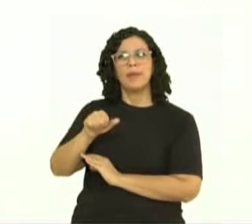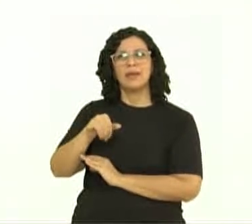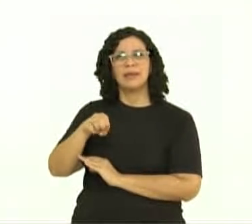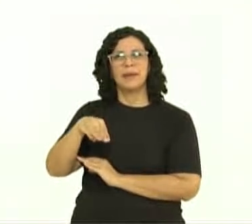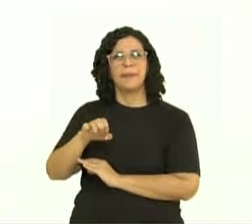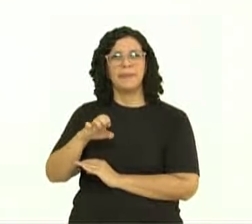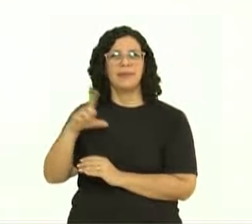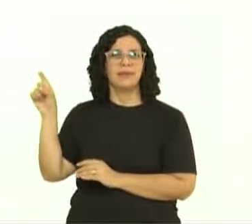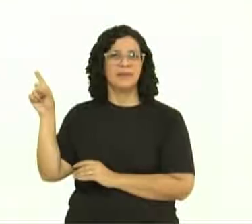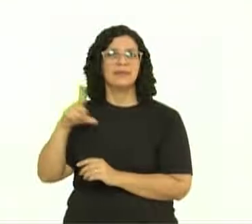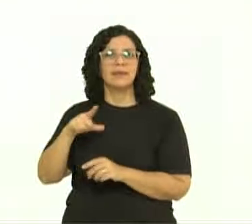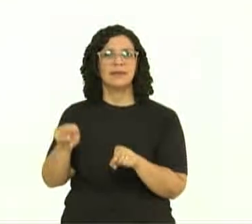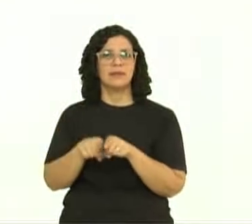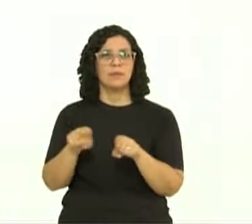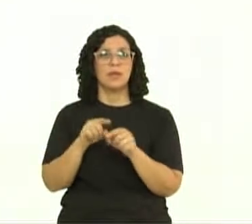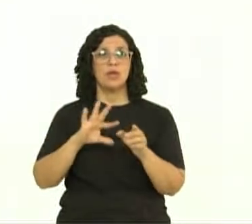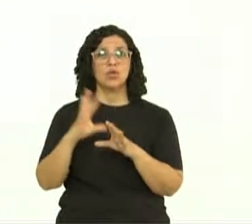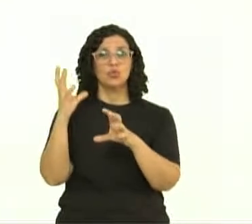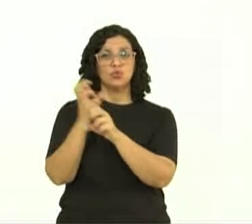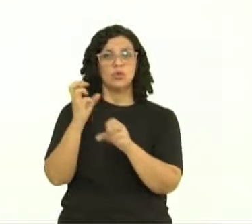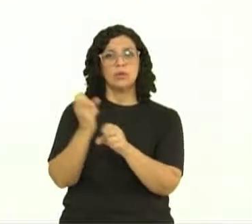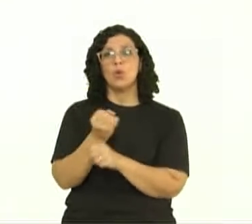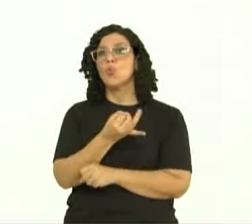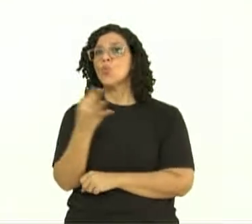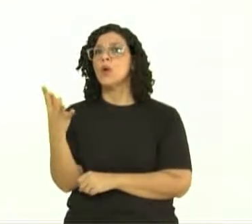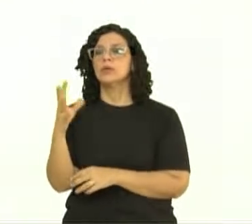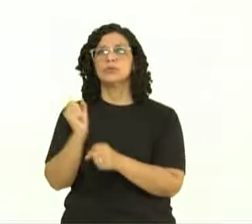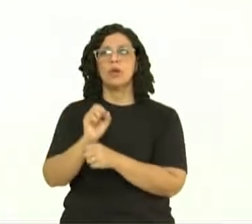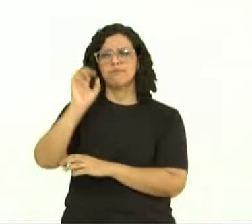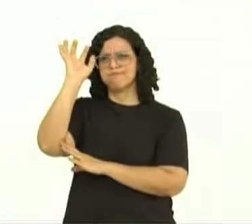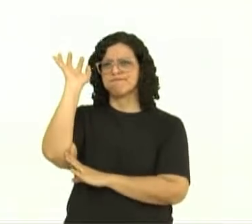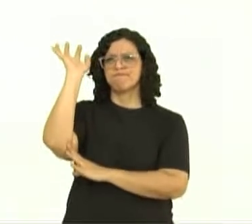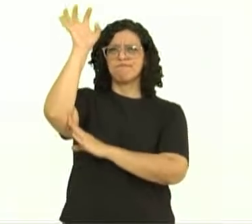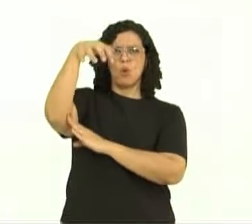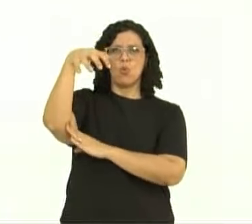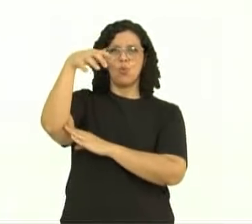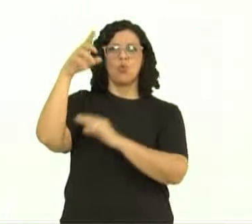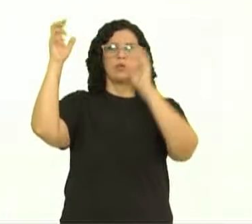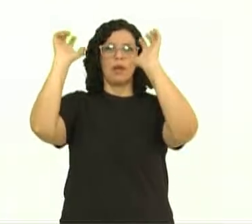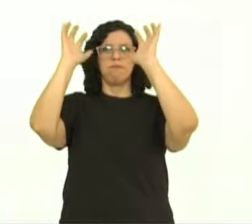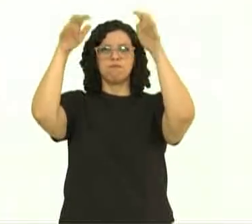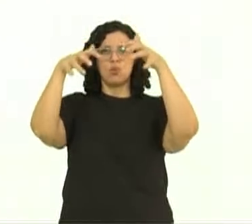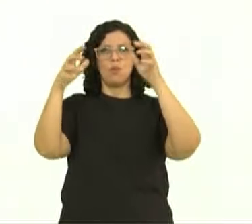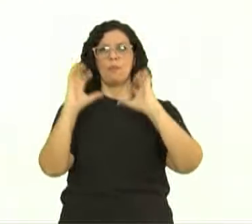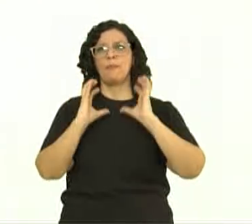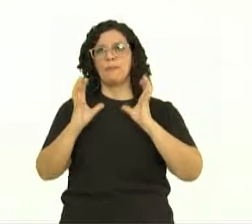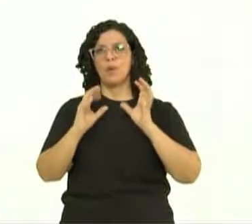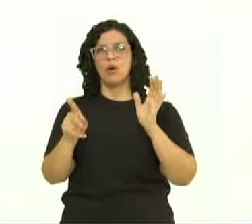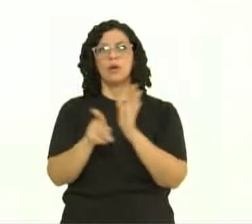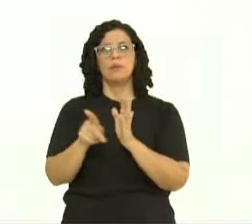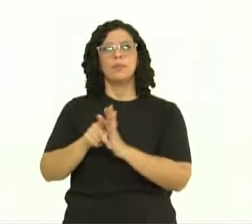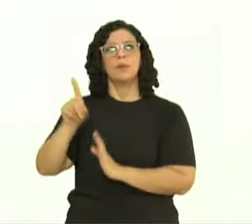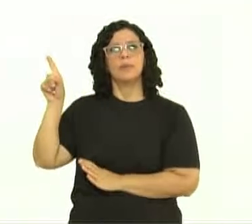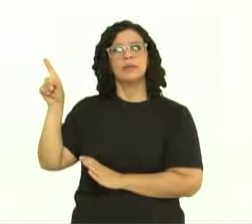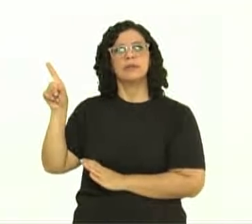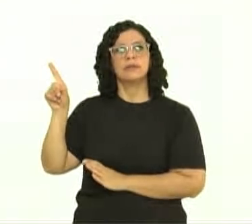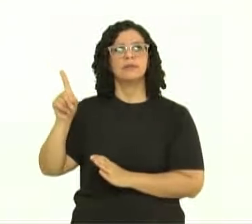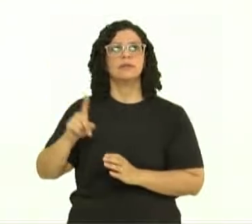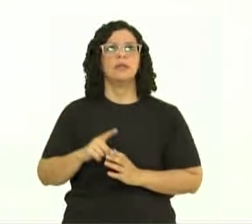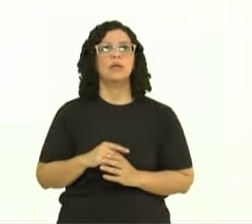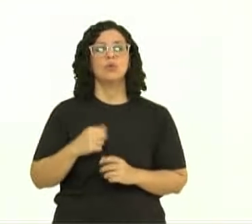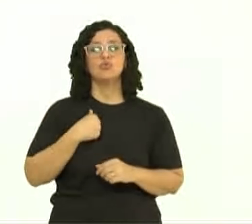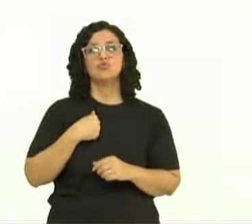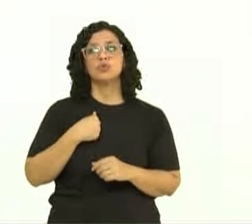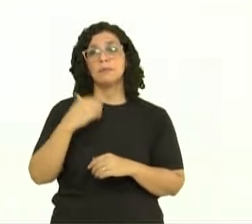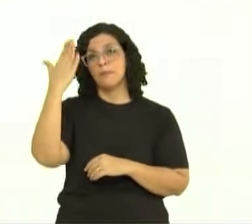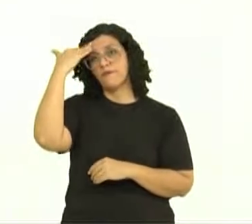tem a imagem também de uma pontuação existente, né, que é uma enterrada dentro do basquetebol, né, ali pelo LeBron James, que é um